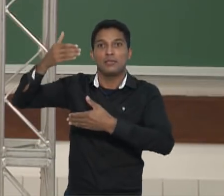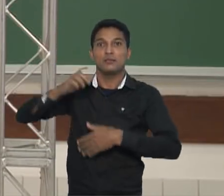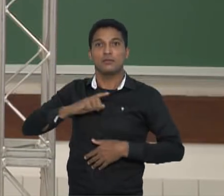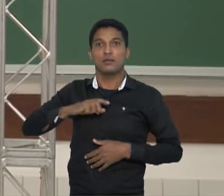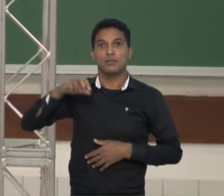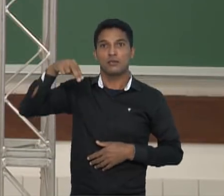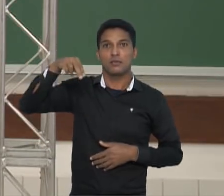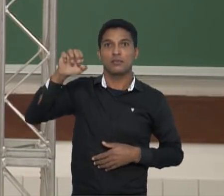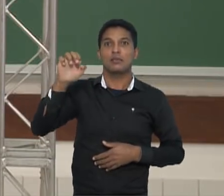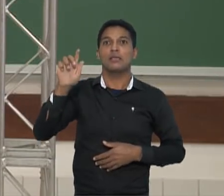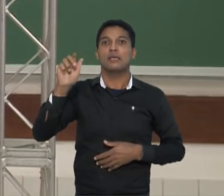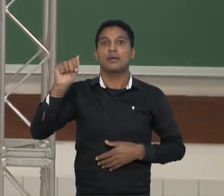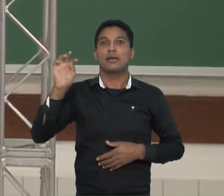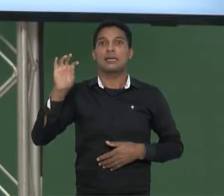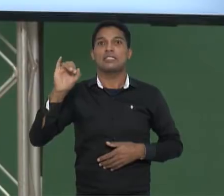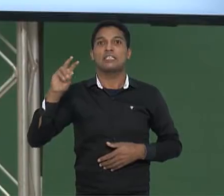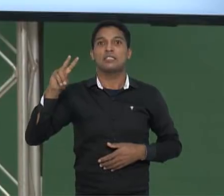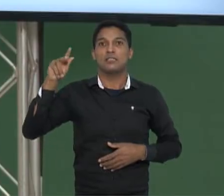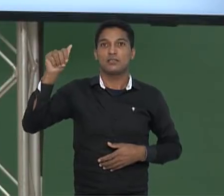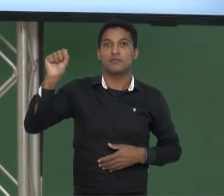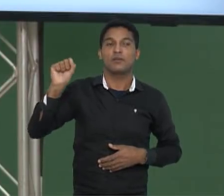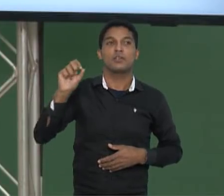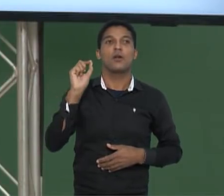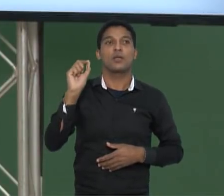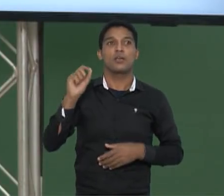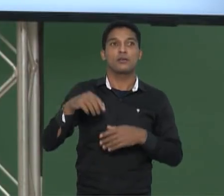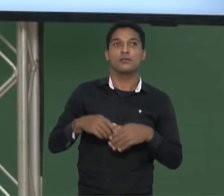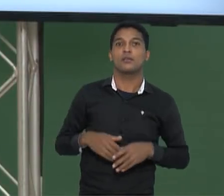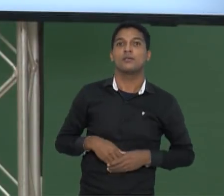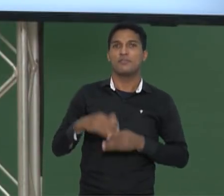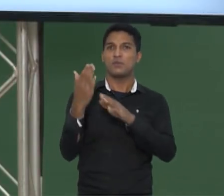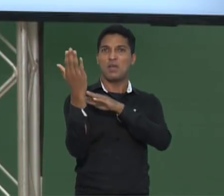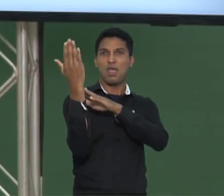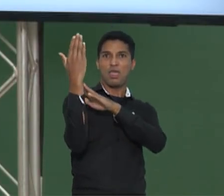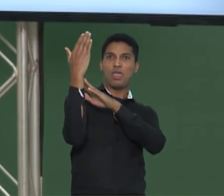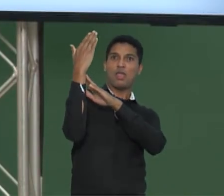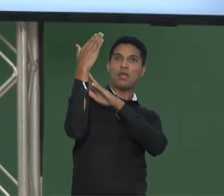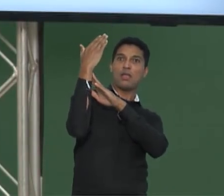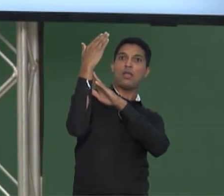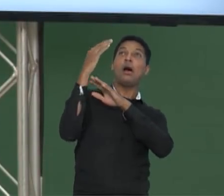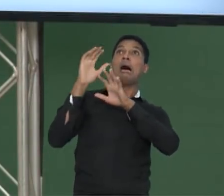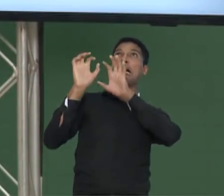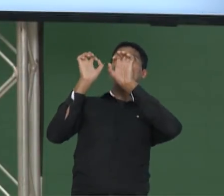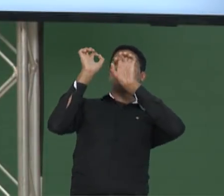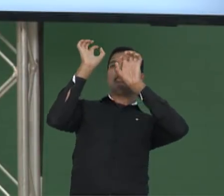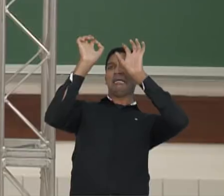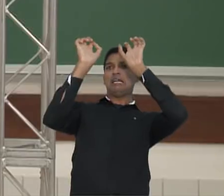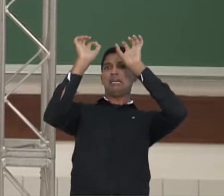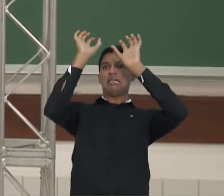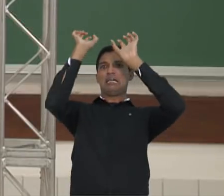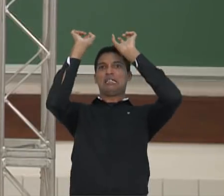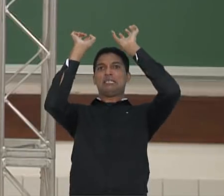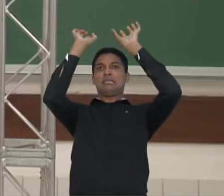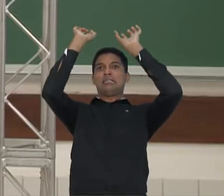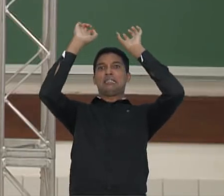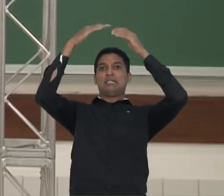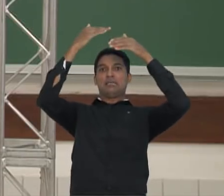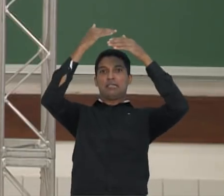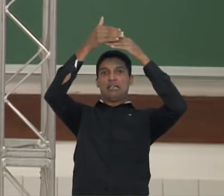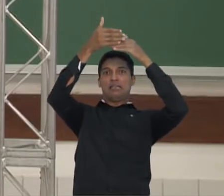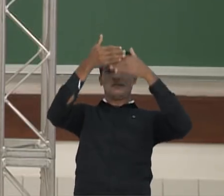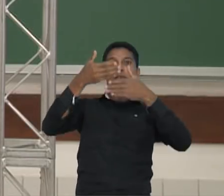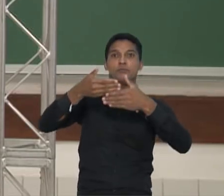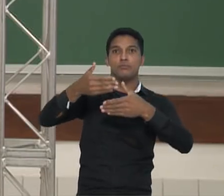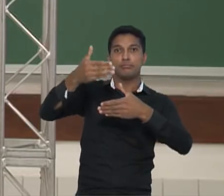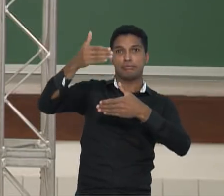negativas, que é o quê? Essa inclinação que vocês veem ali no slide, essa inclinação para fora da parede,